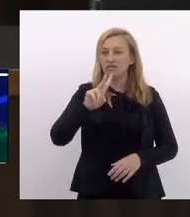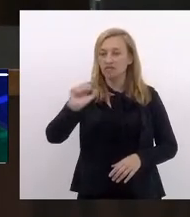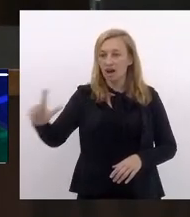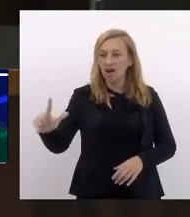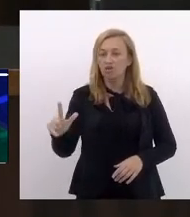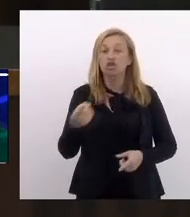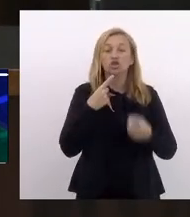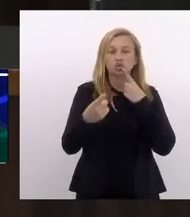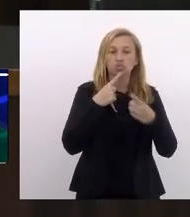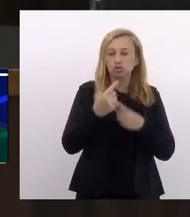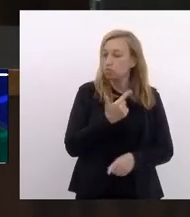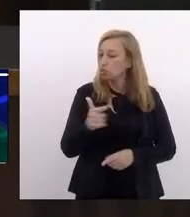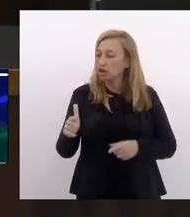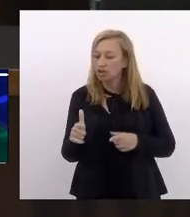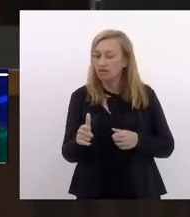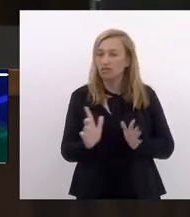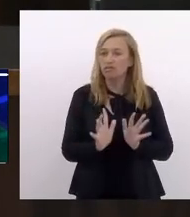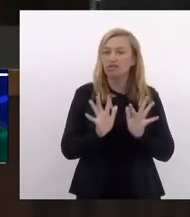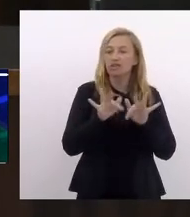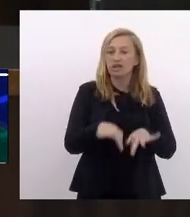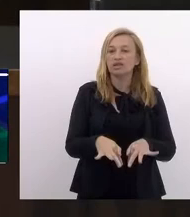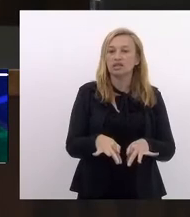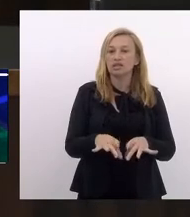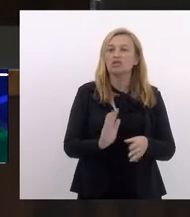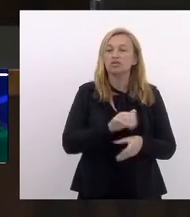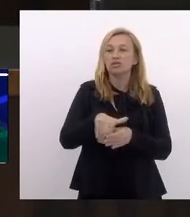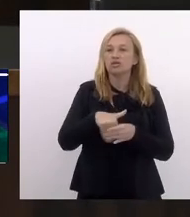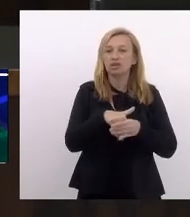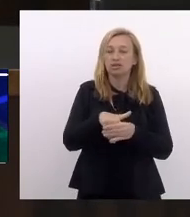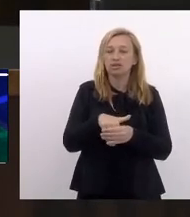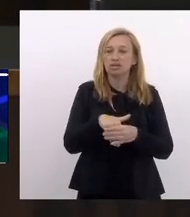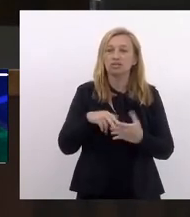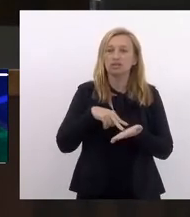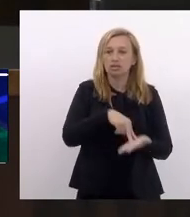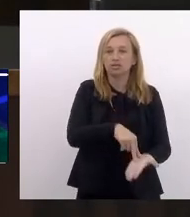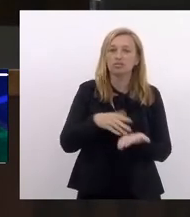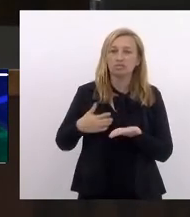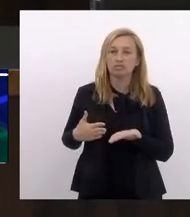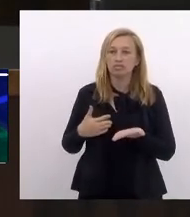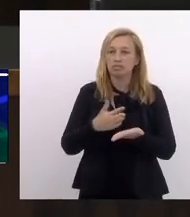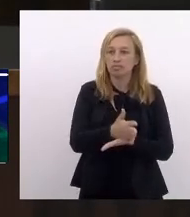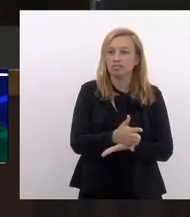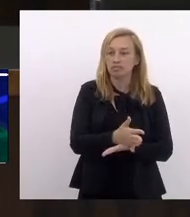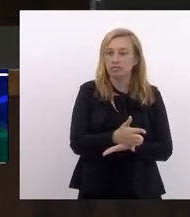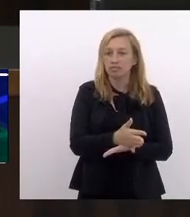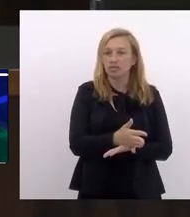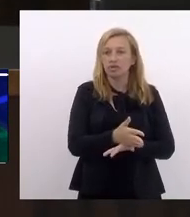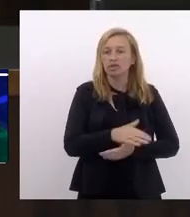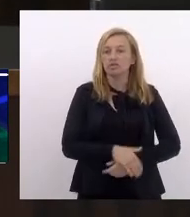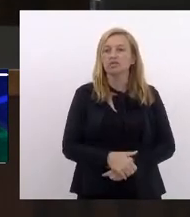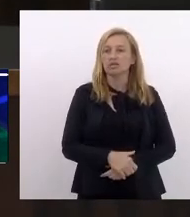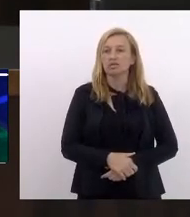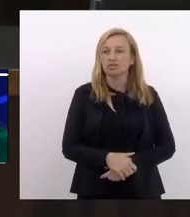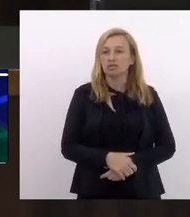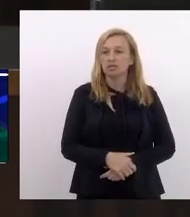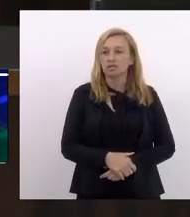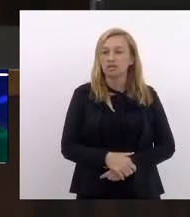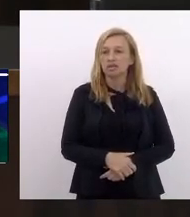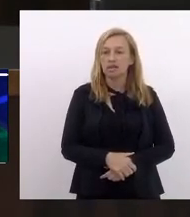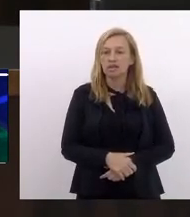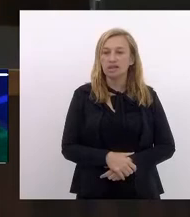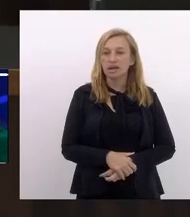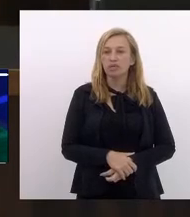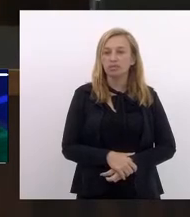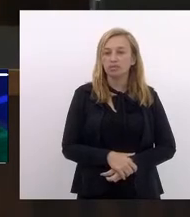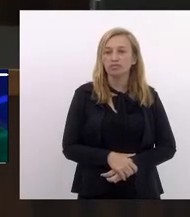Em discussão, não havendo o que queira discutir, encerrada a discussão e votação, os senhores que aprovam, permaneçam como estão. Aprovado, vai autógrafo. Presidenta,